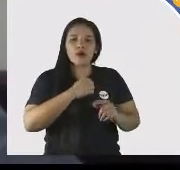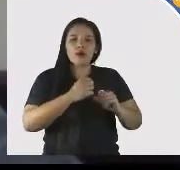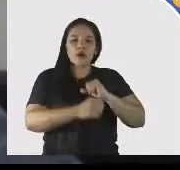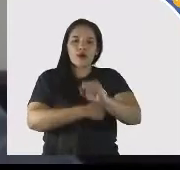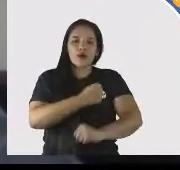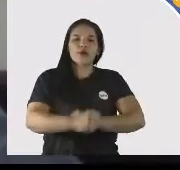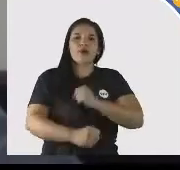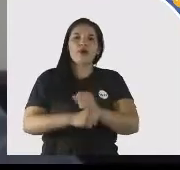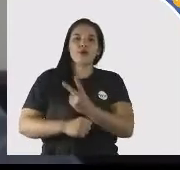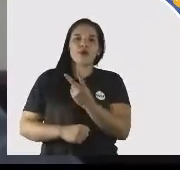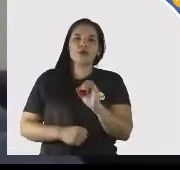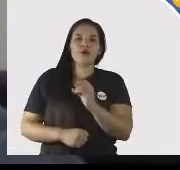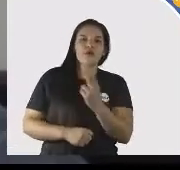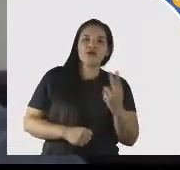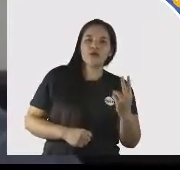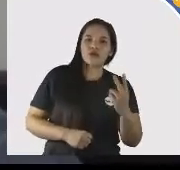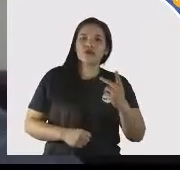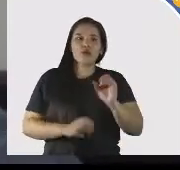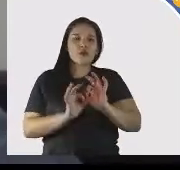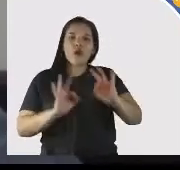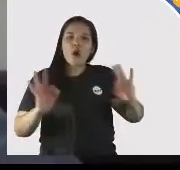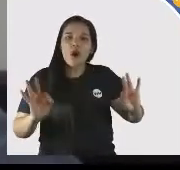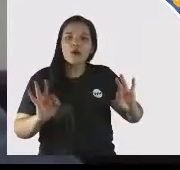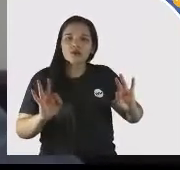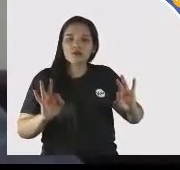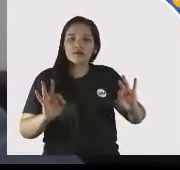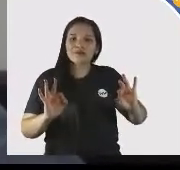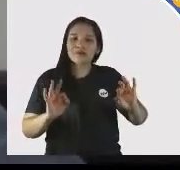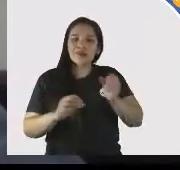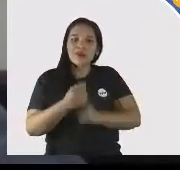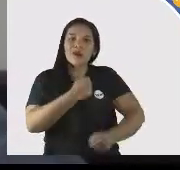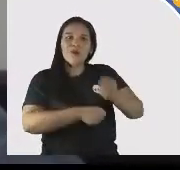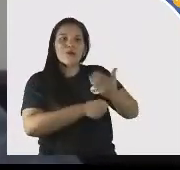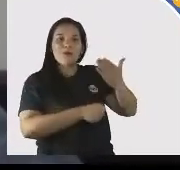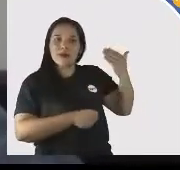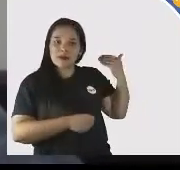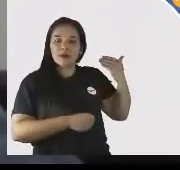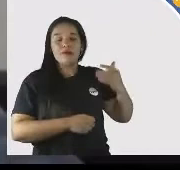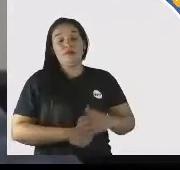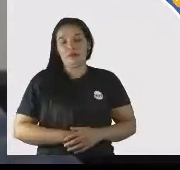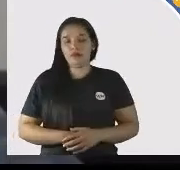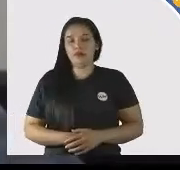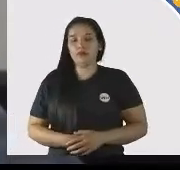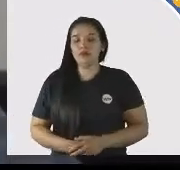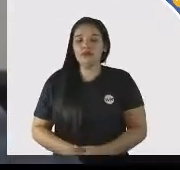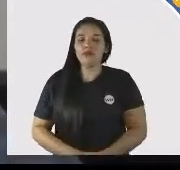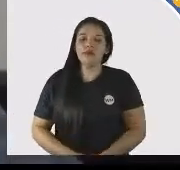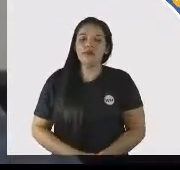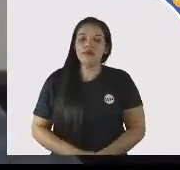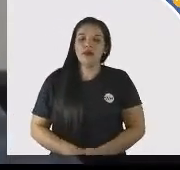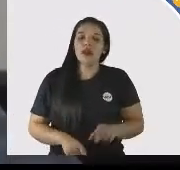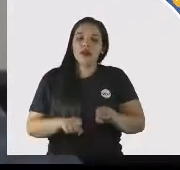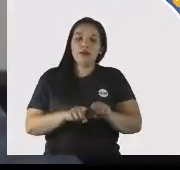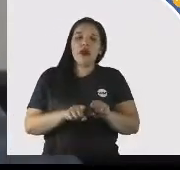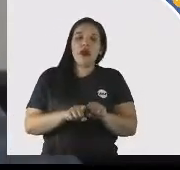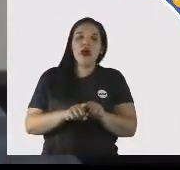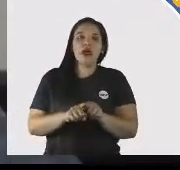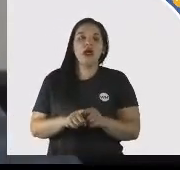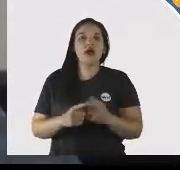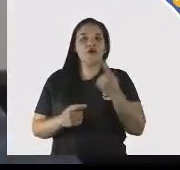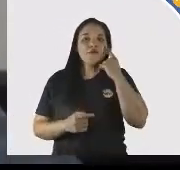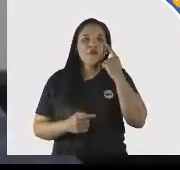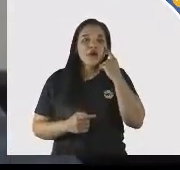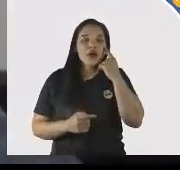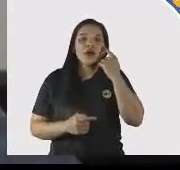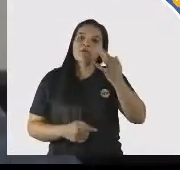2022 para nossa essência humana muito melhor do que foi aluno 2021 naturalmente e ainda é o cenário de instabilidade